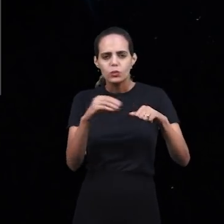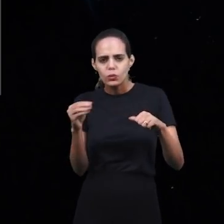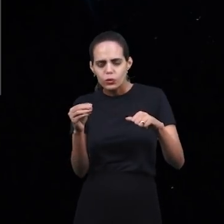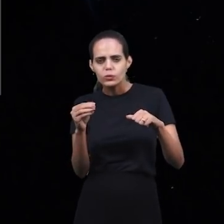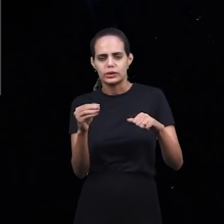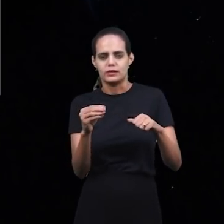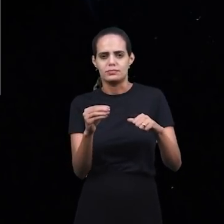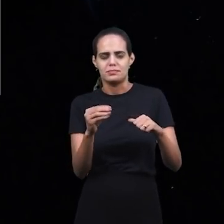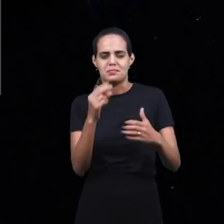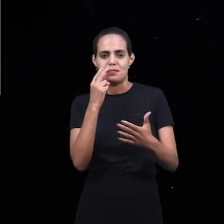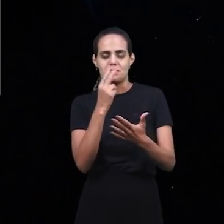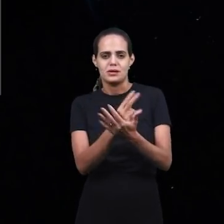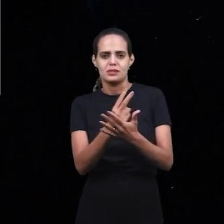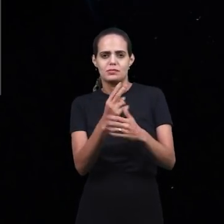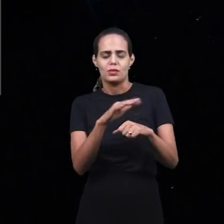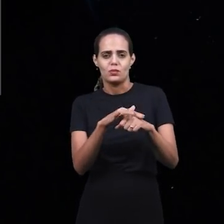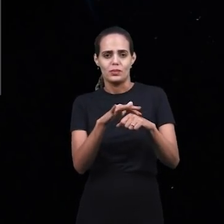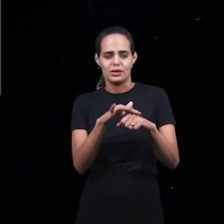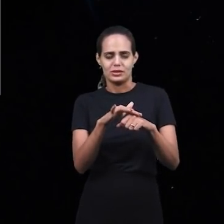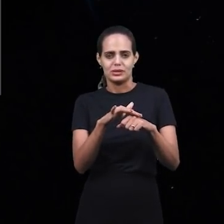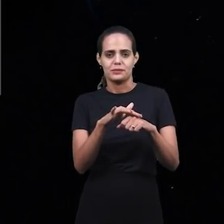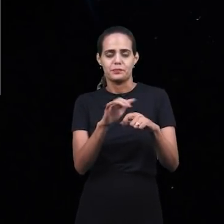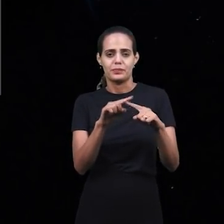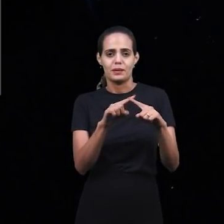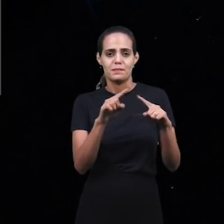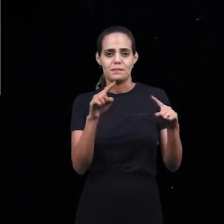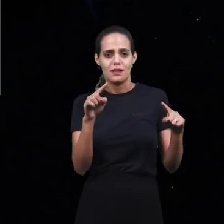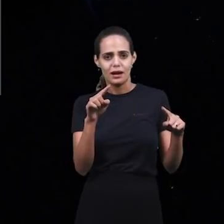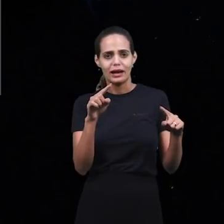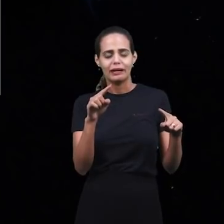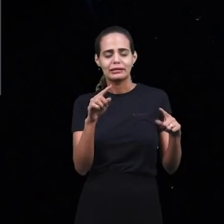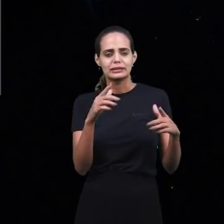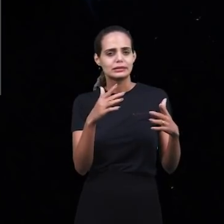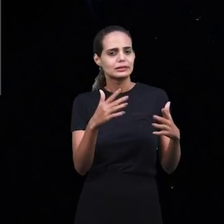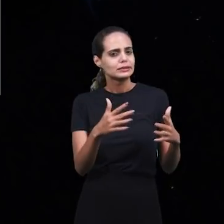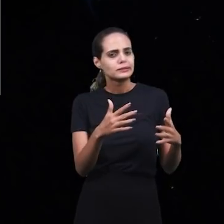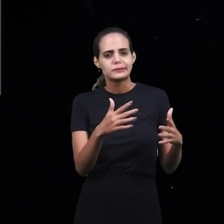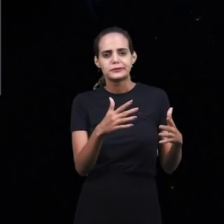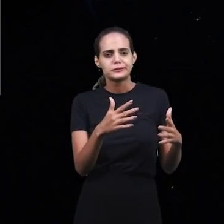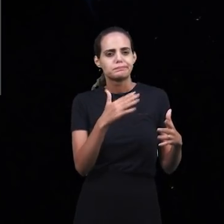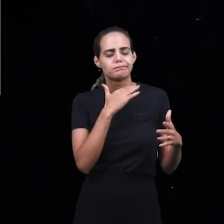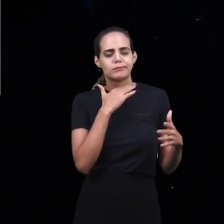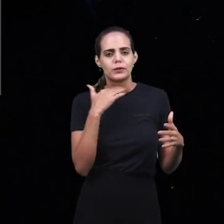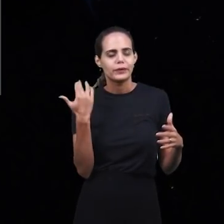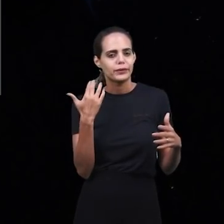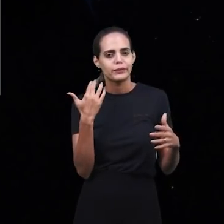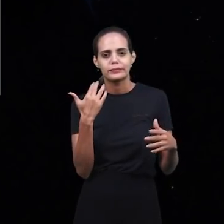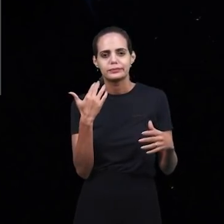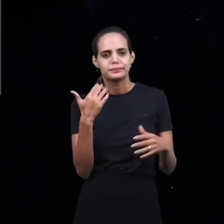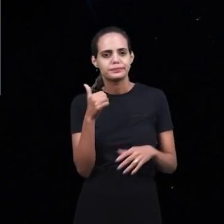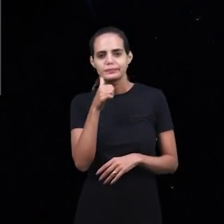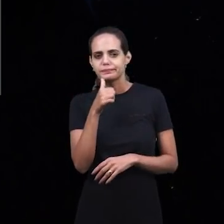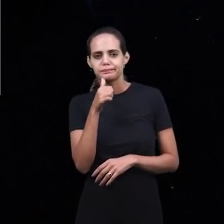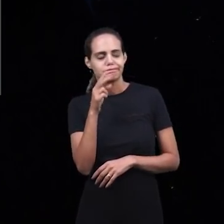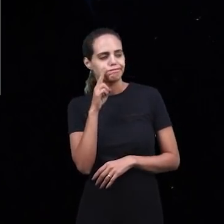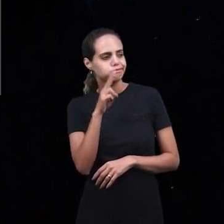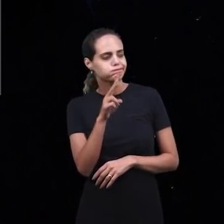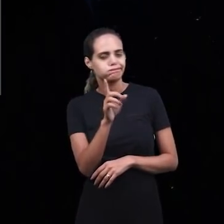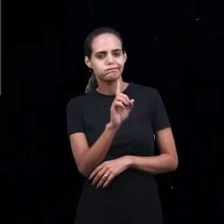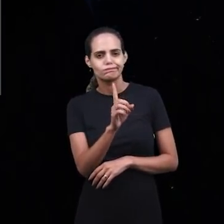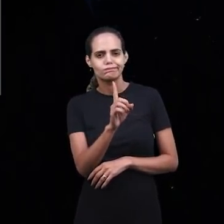seus pais. Mas não resistiu. Partiu sem que Mary pudesse vê-lo pela última vez. A angústia